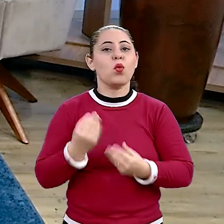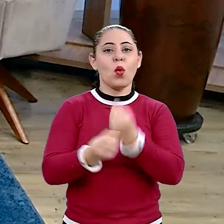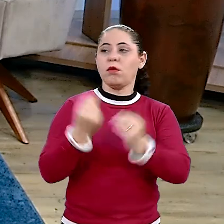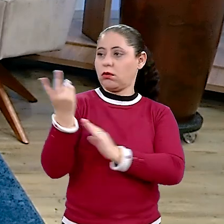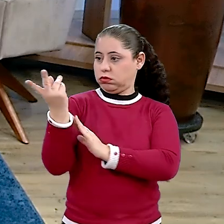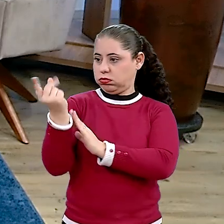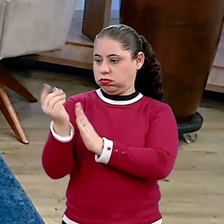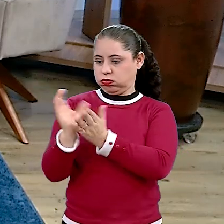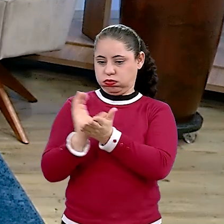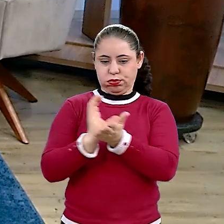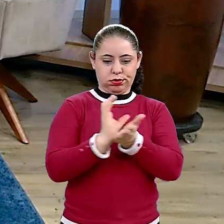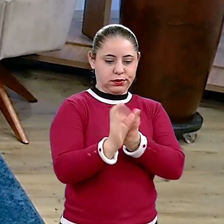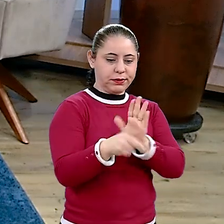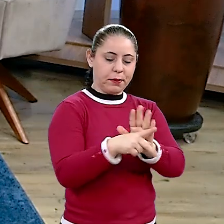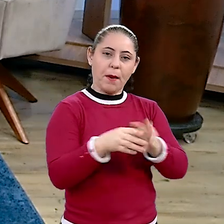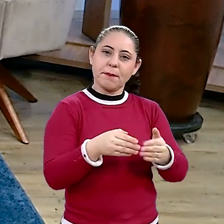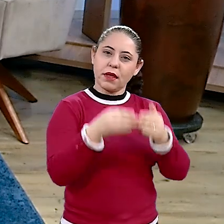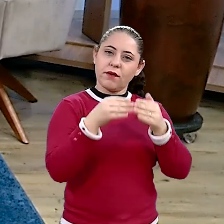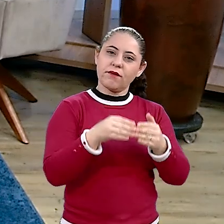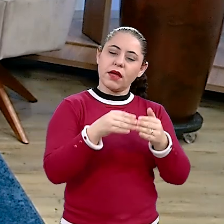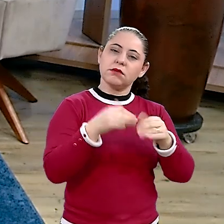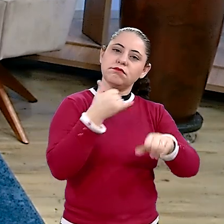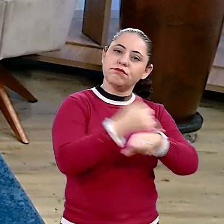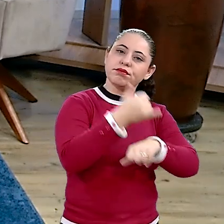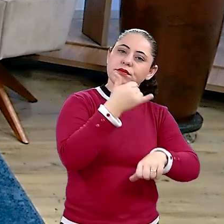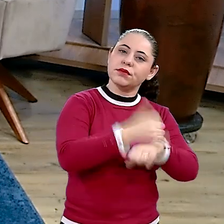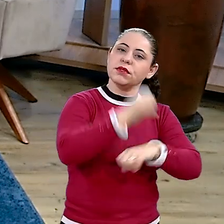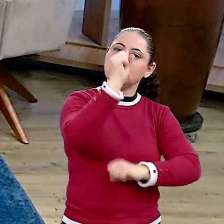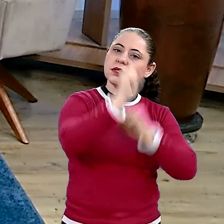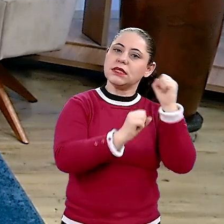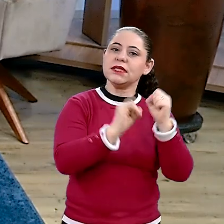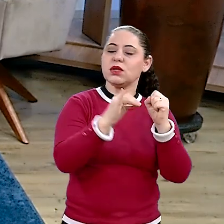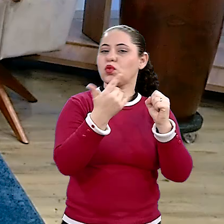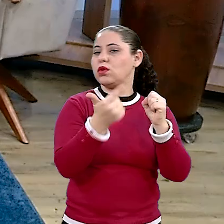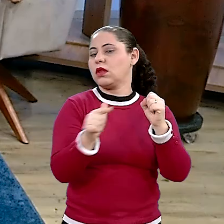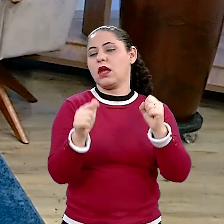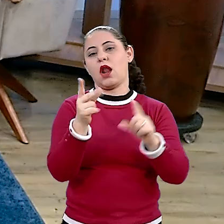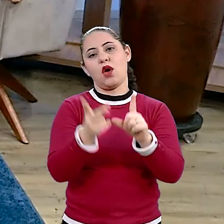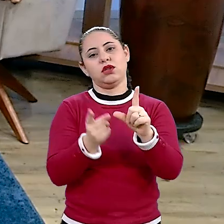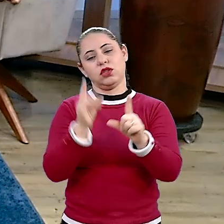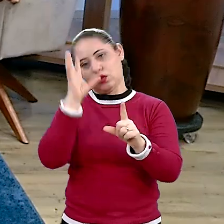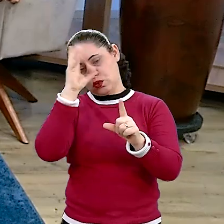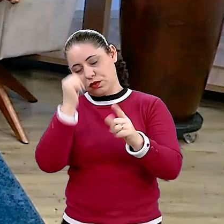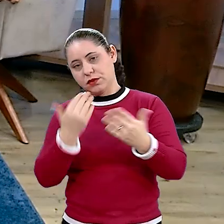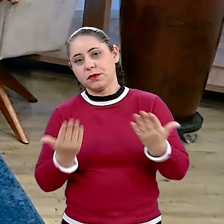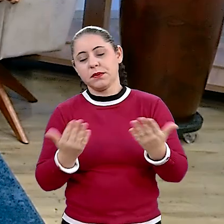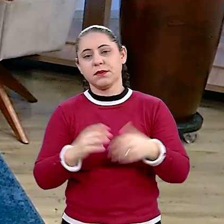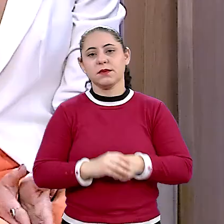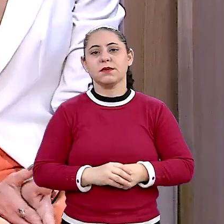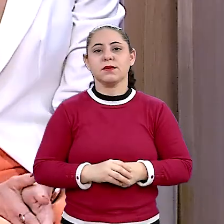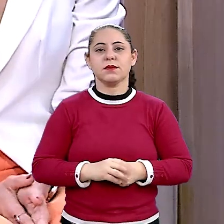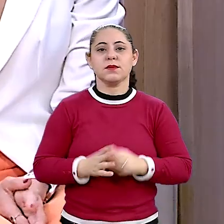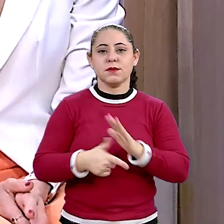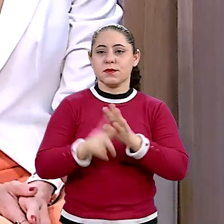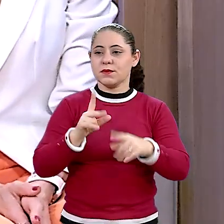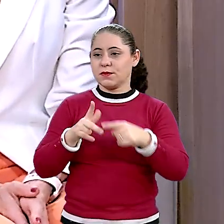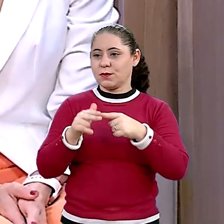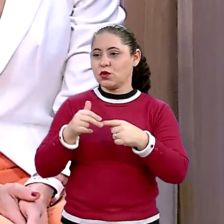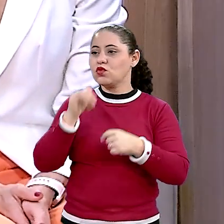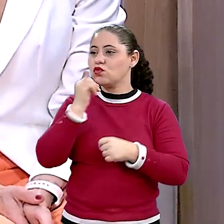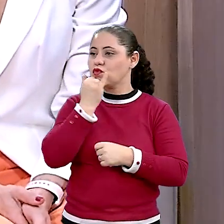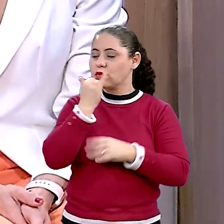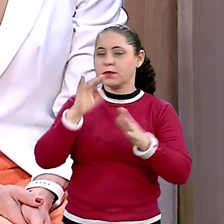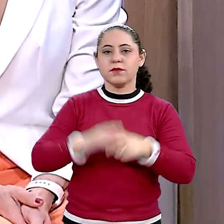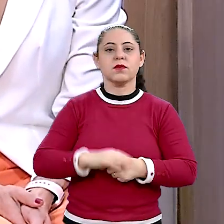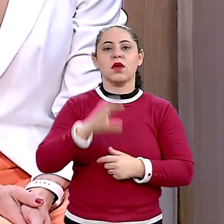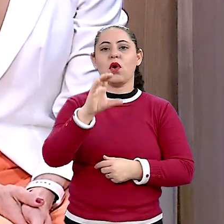bilionário, apostar na mineração, na siderurgia, se você não tem uma solução logística. Sim. O senhor falou sobre, desculpe interromper,